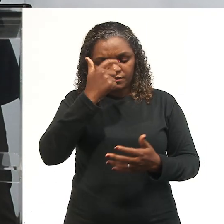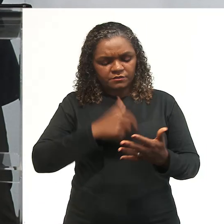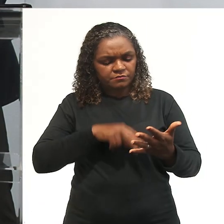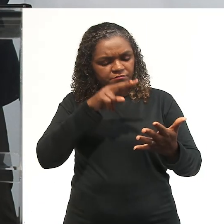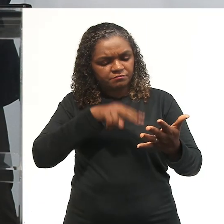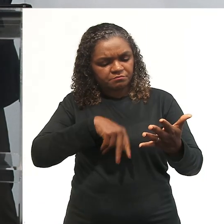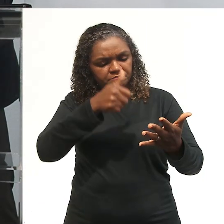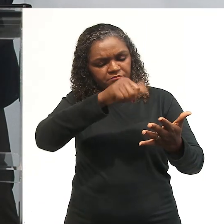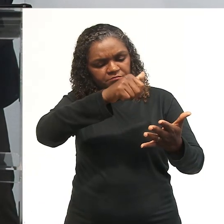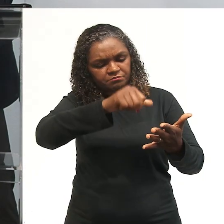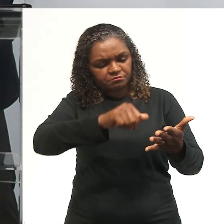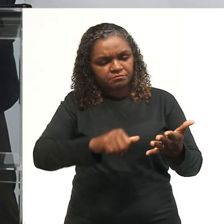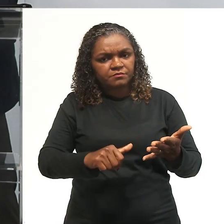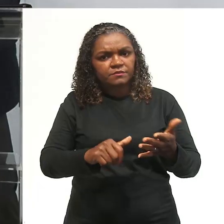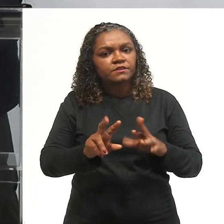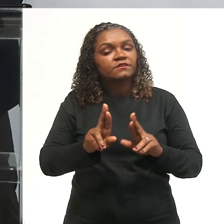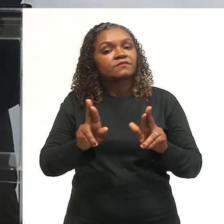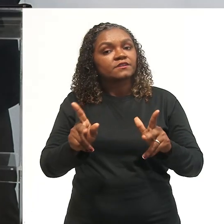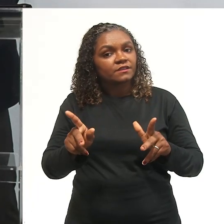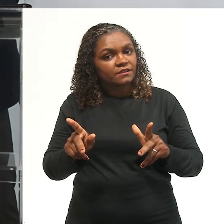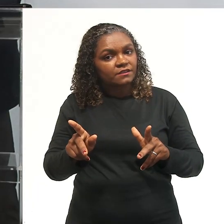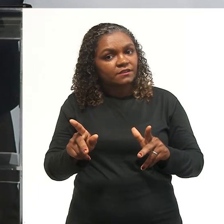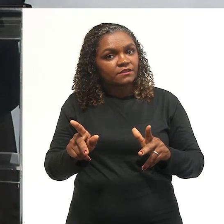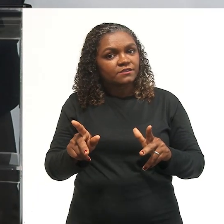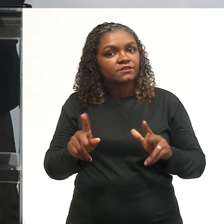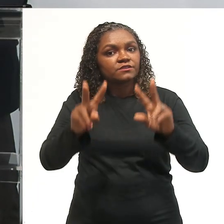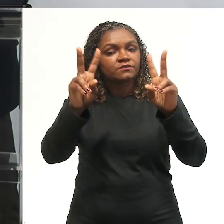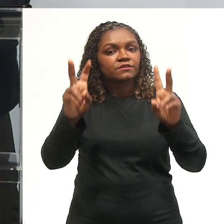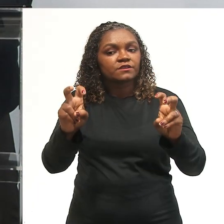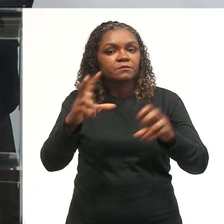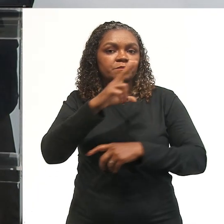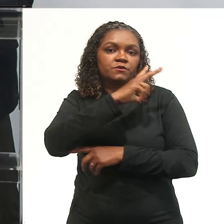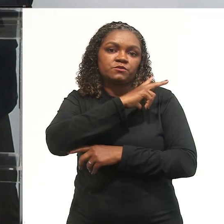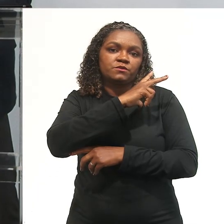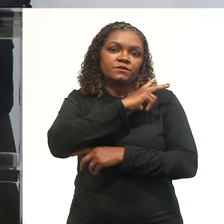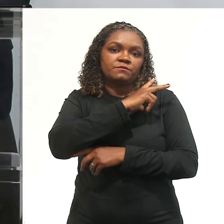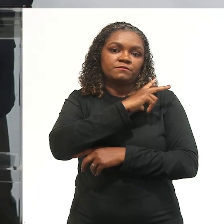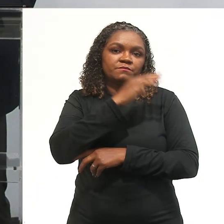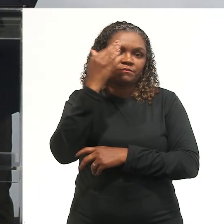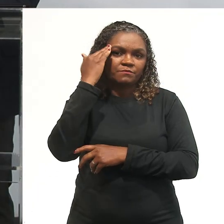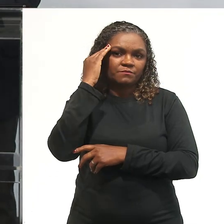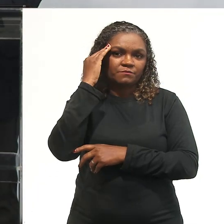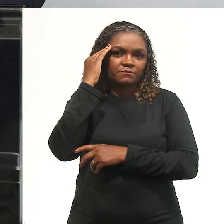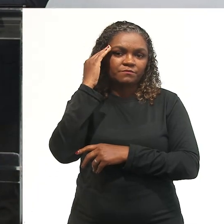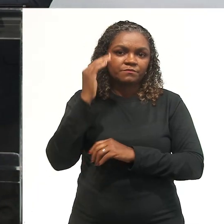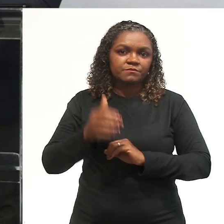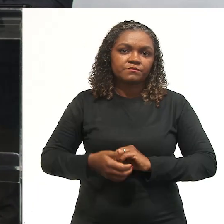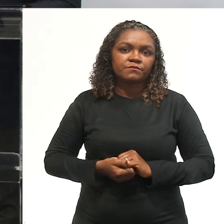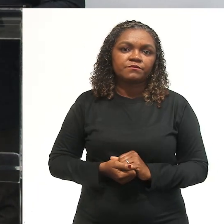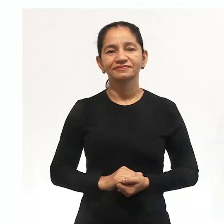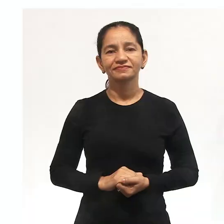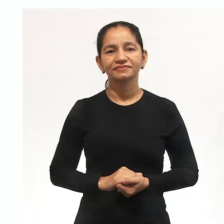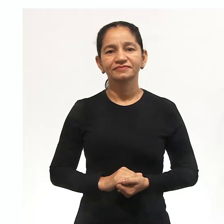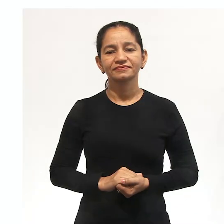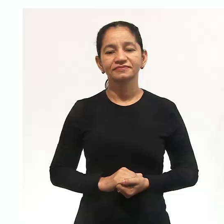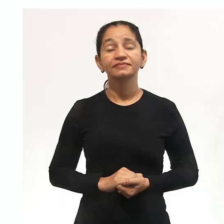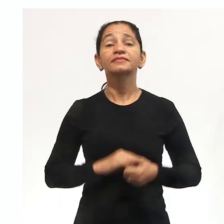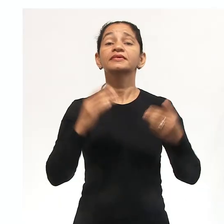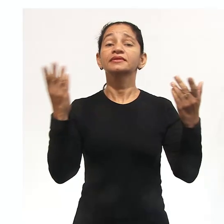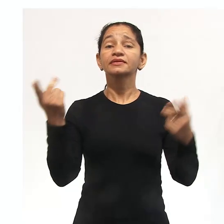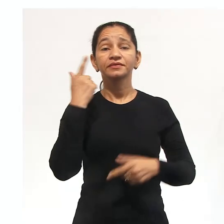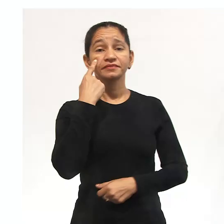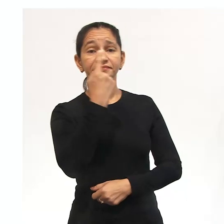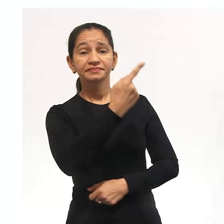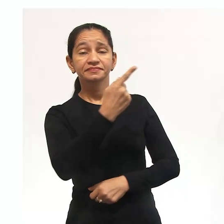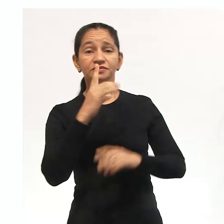esse serviço de uma maneira diferente em relação ao particular. E isso tudo nós vamos ver daqui a